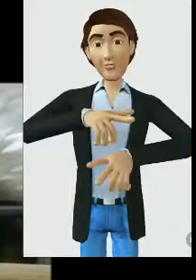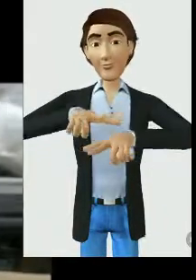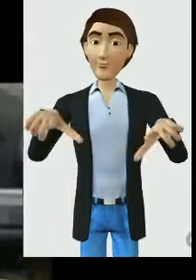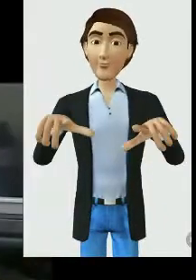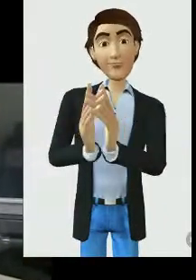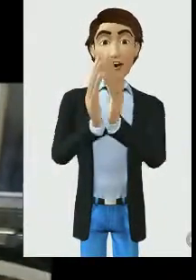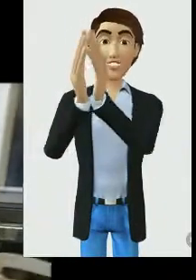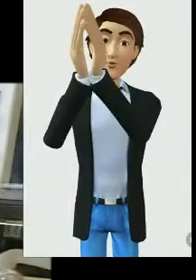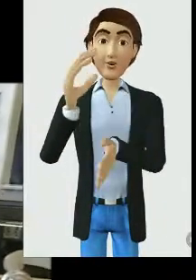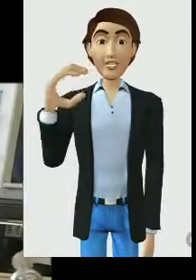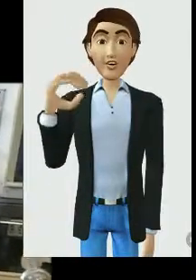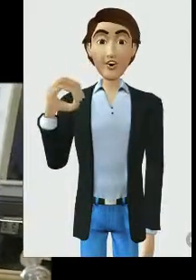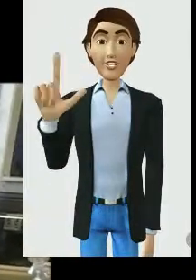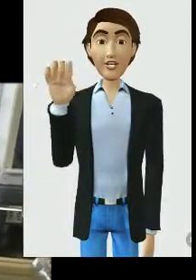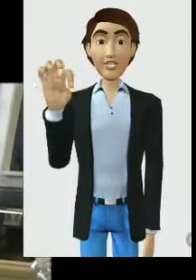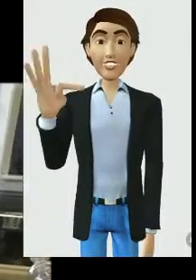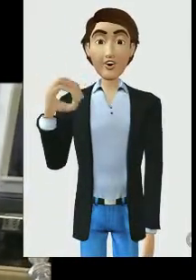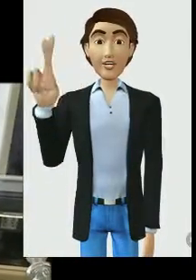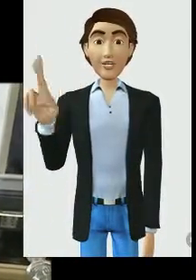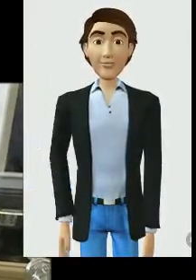coletor.